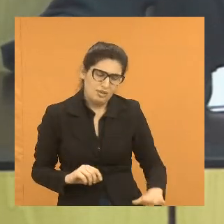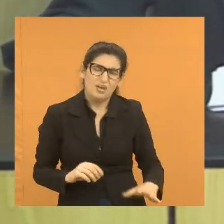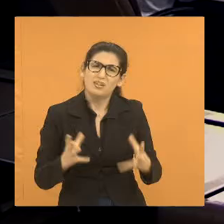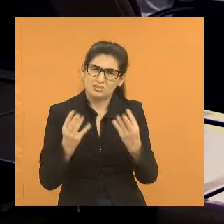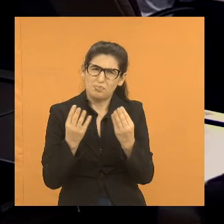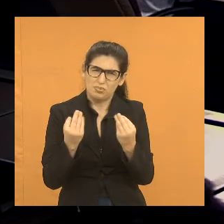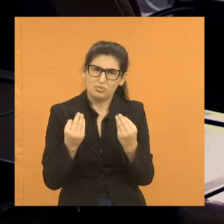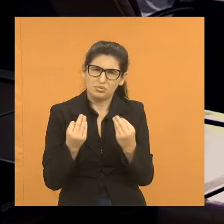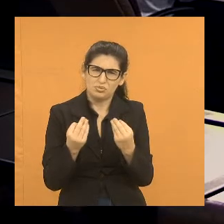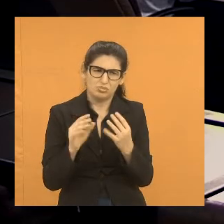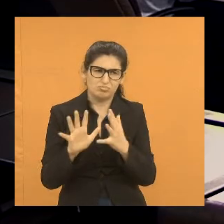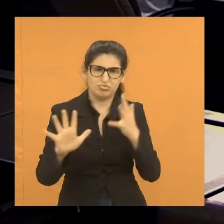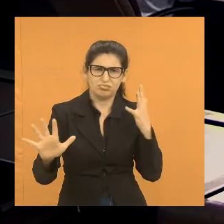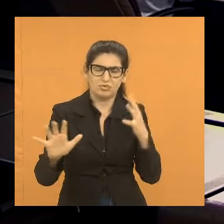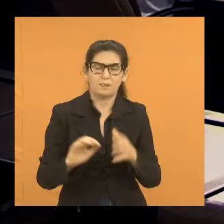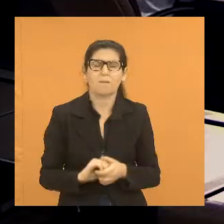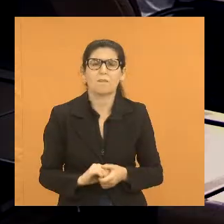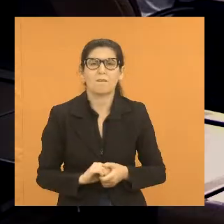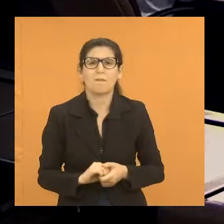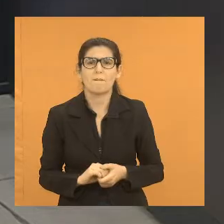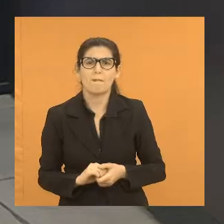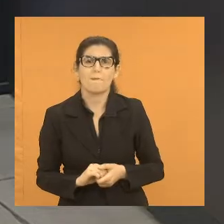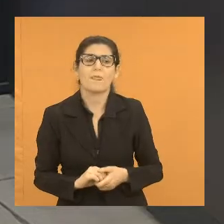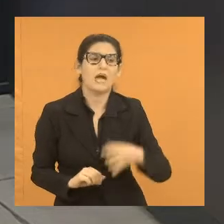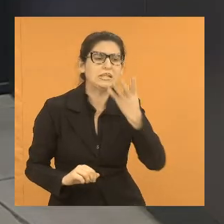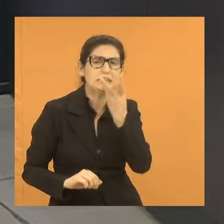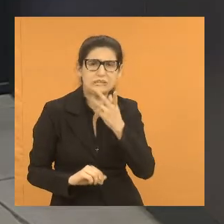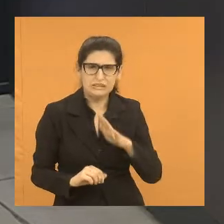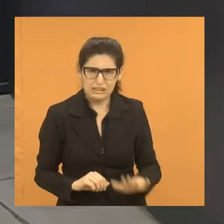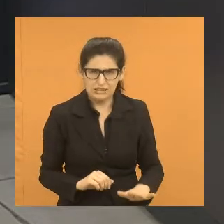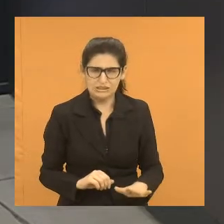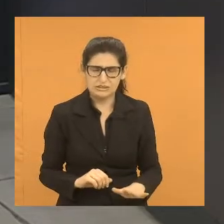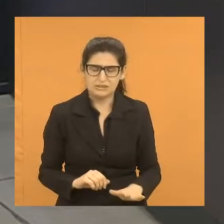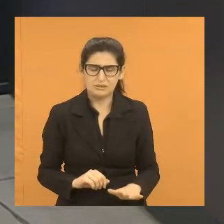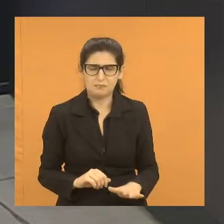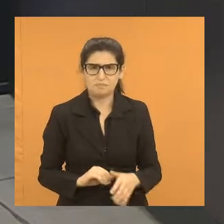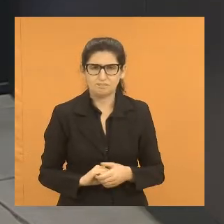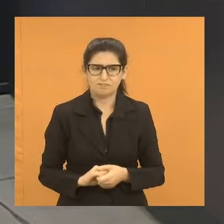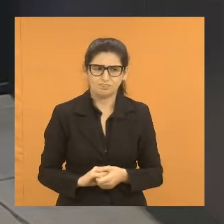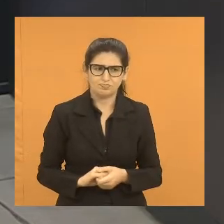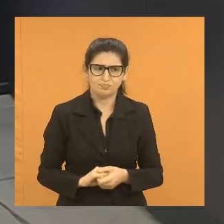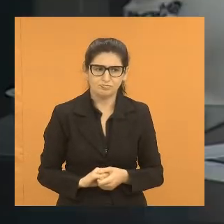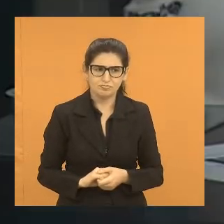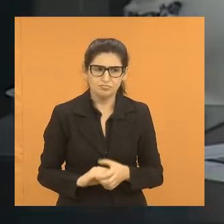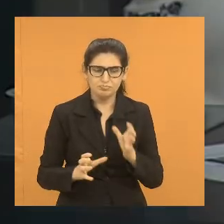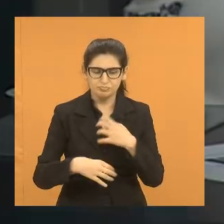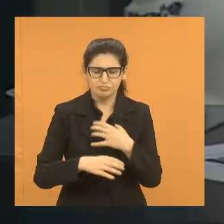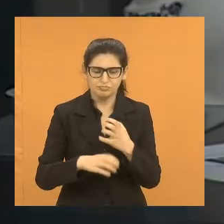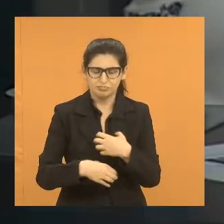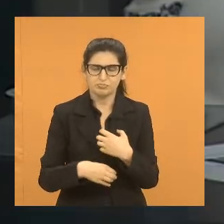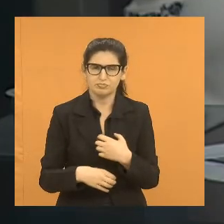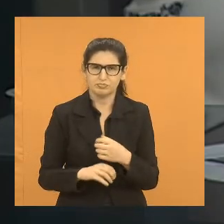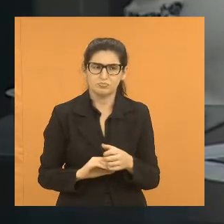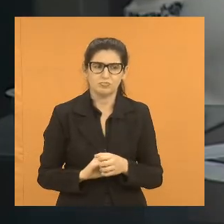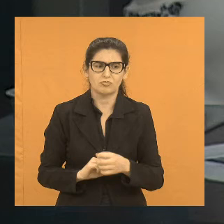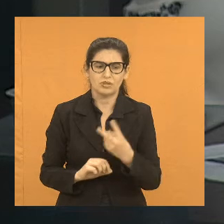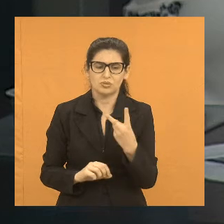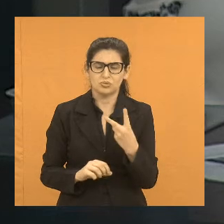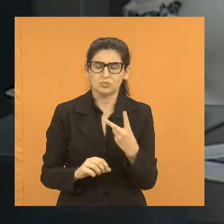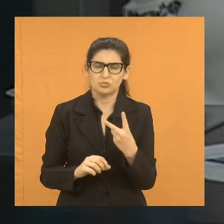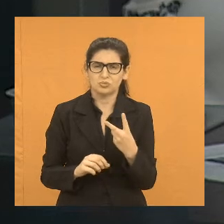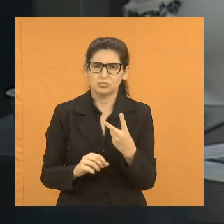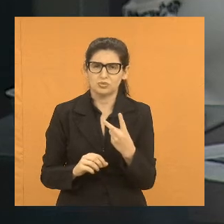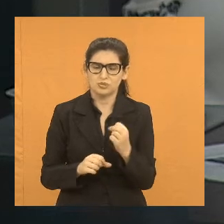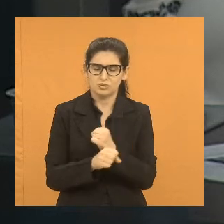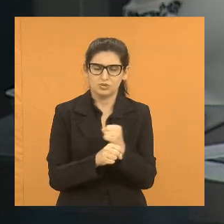Eliana? Olha, a parte infantil, que nem nós não tínhamos há 2 anos